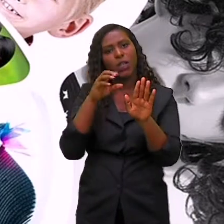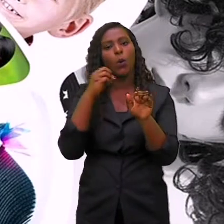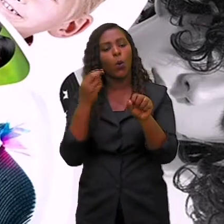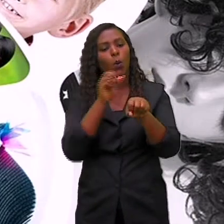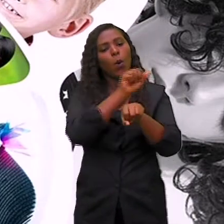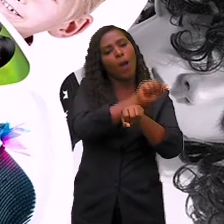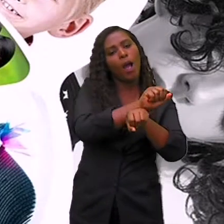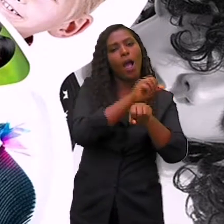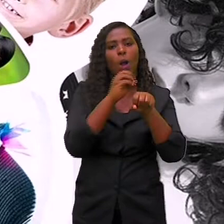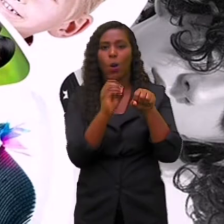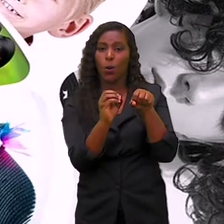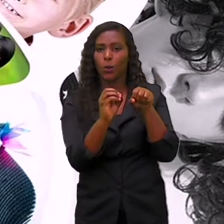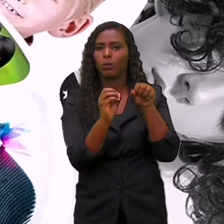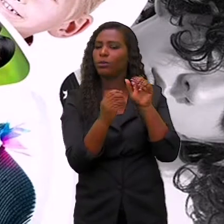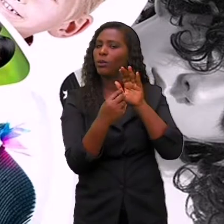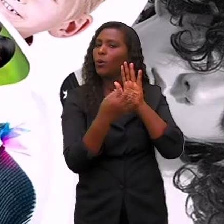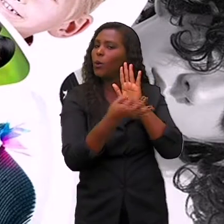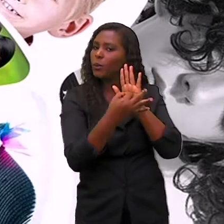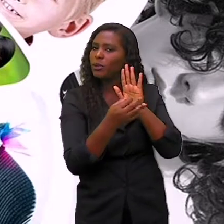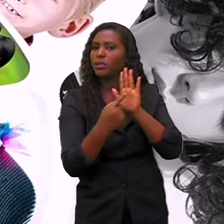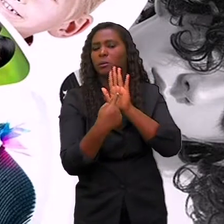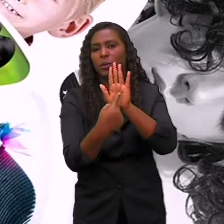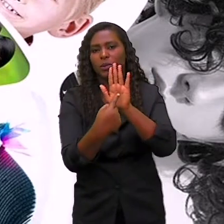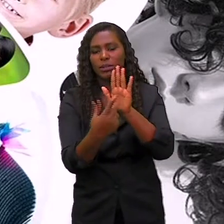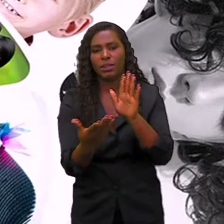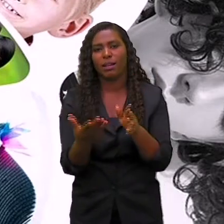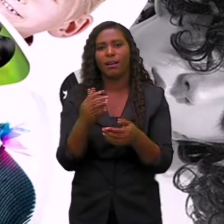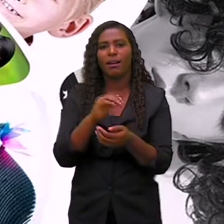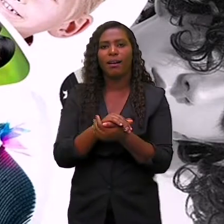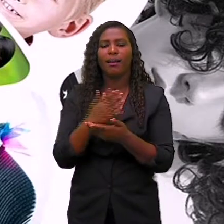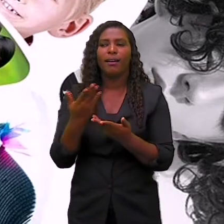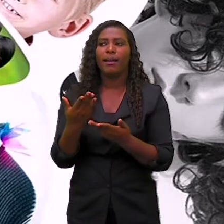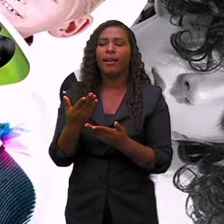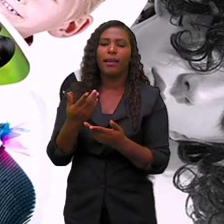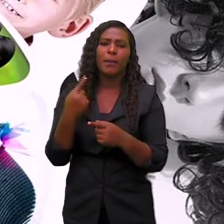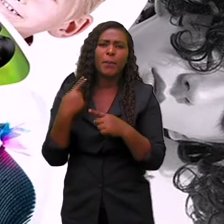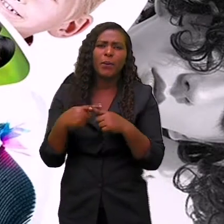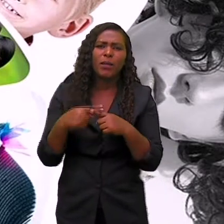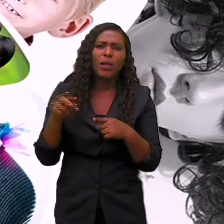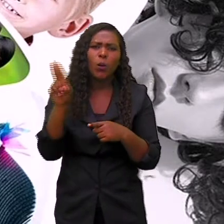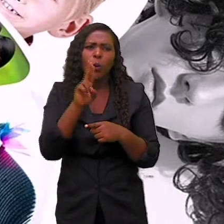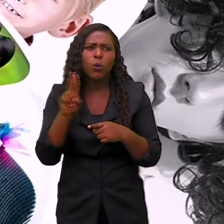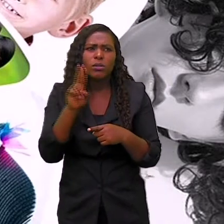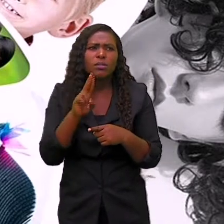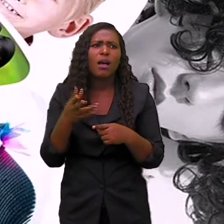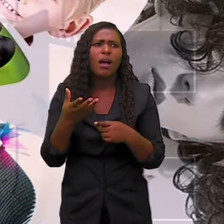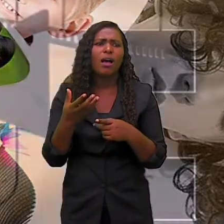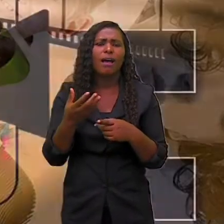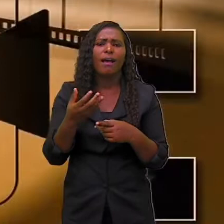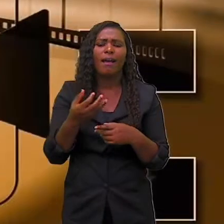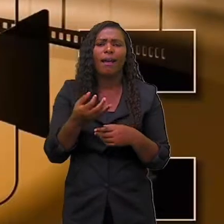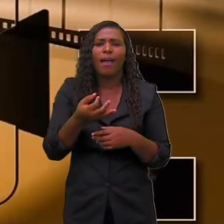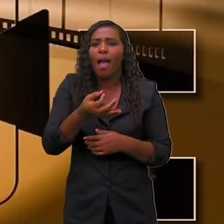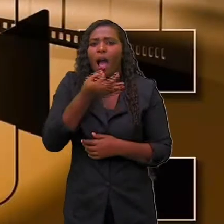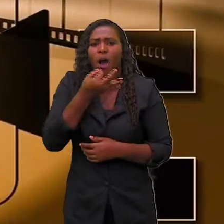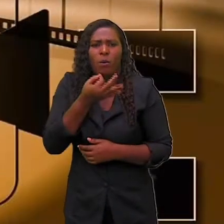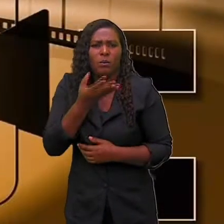argumentativos, porque fazem uso de quê? Da argumentação, certo? E eu vou dar um exemplo aqui,